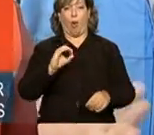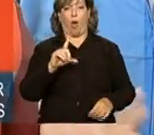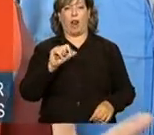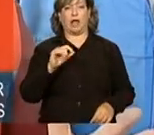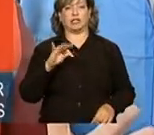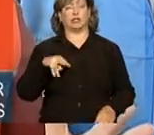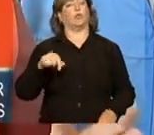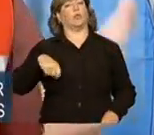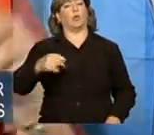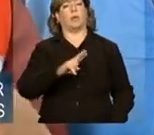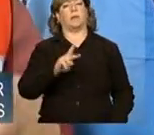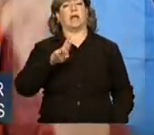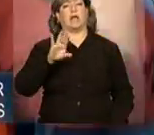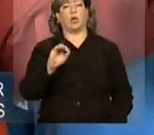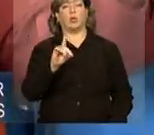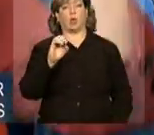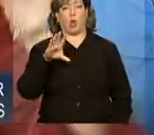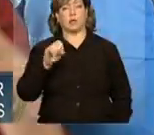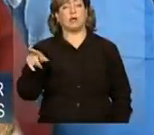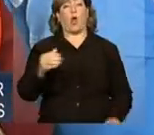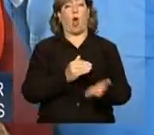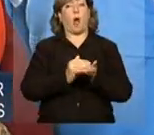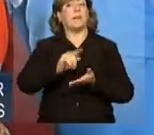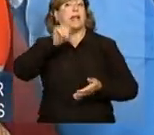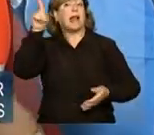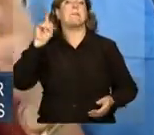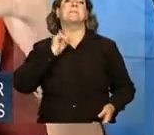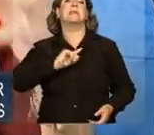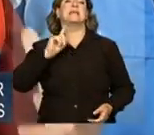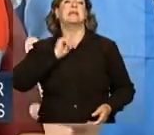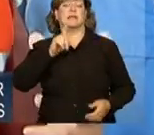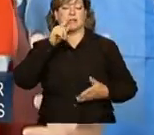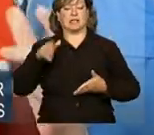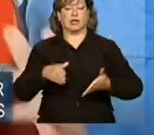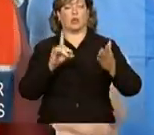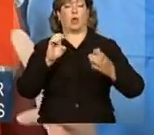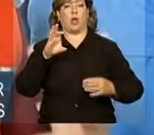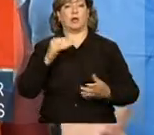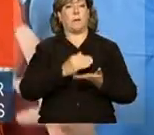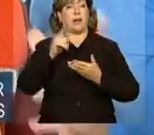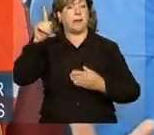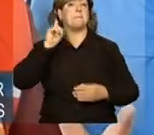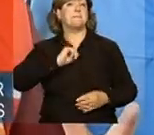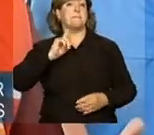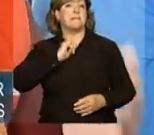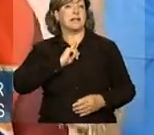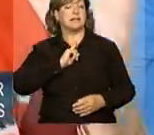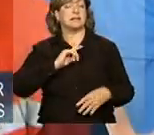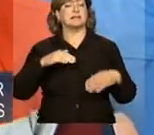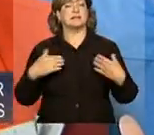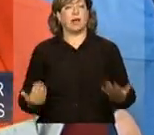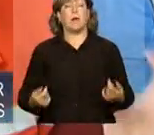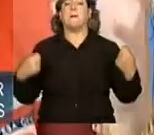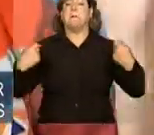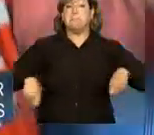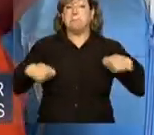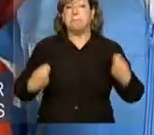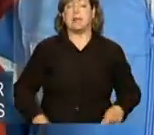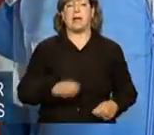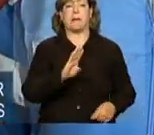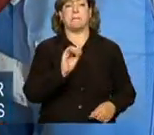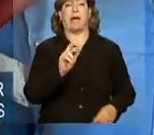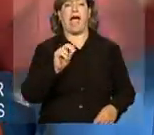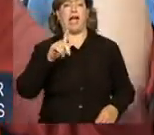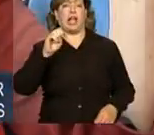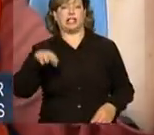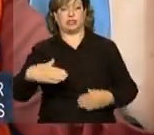é Rio Doce. Rio Doce começa lá em Minas Gerais. Nós vamos ter de ter barragens. Tem